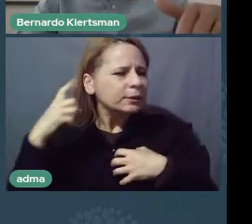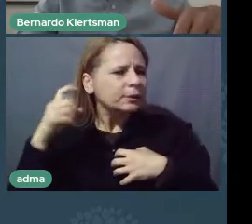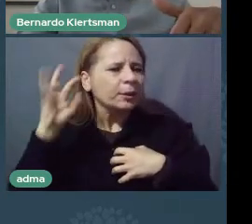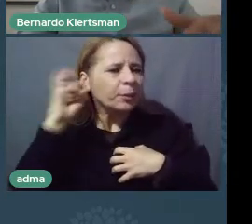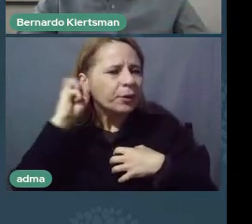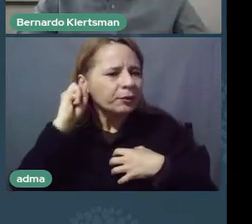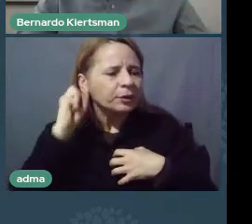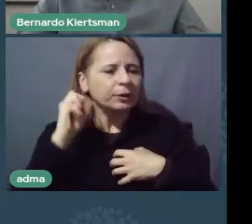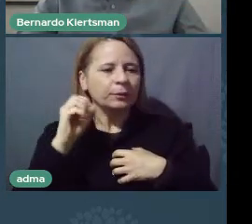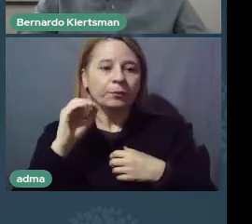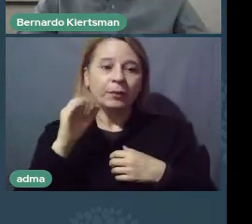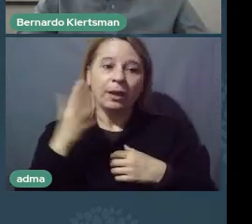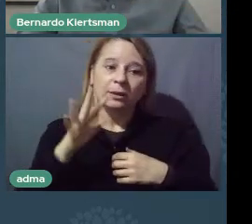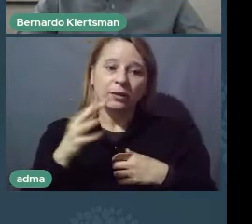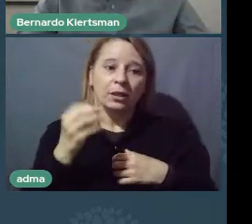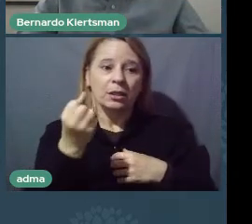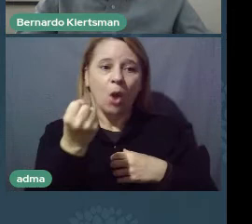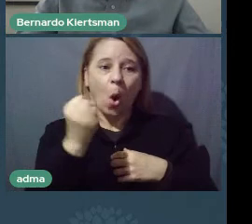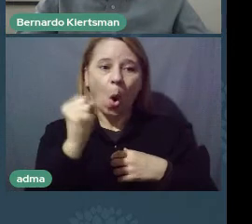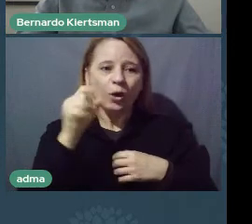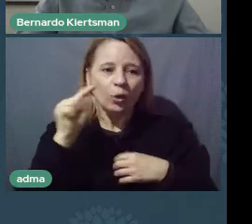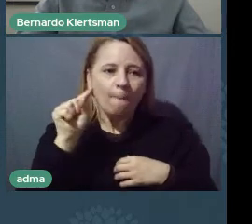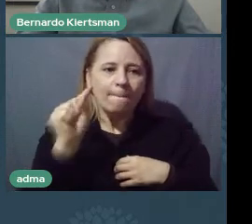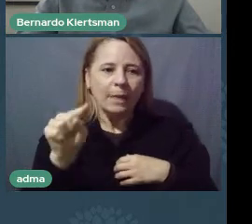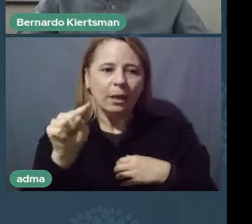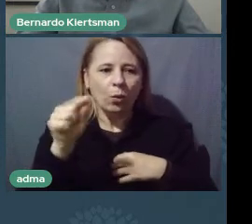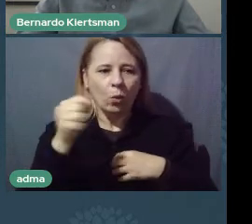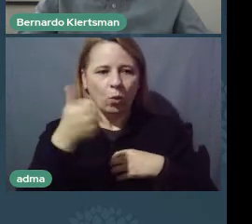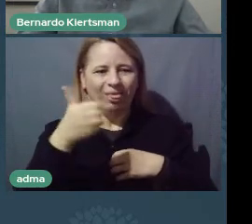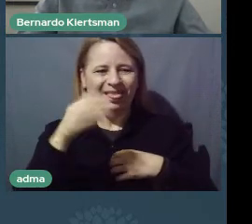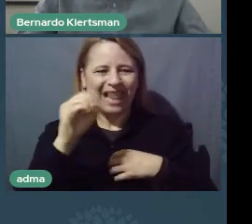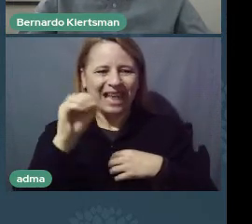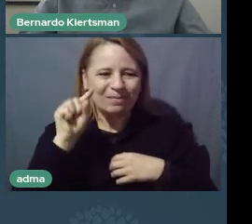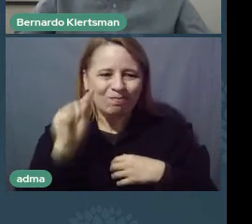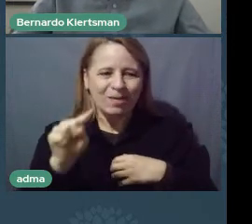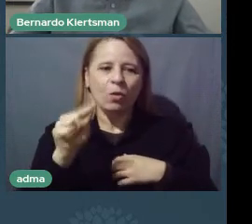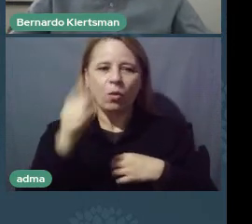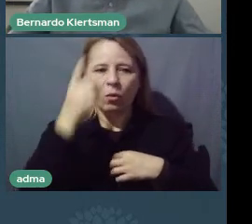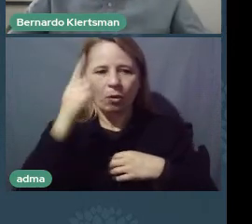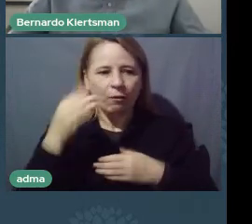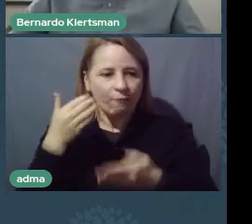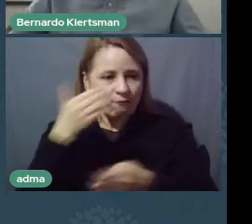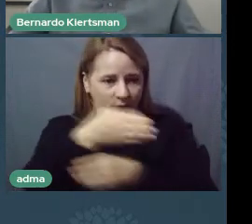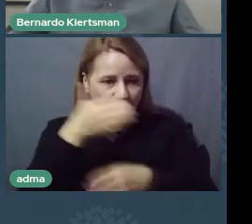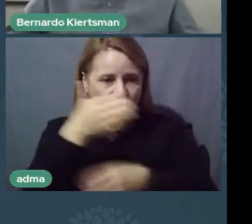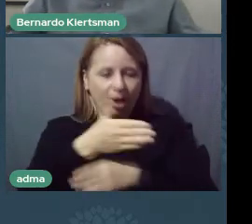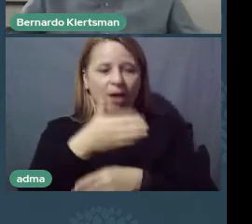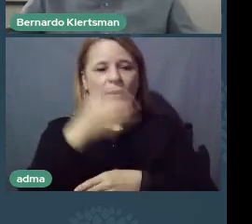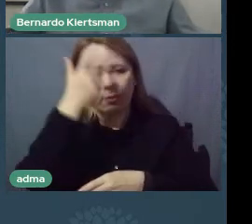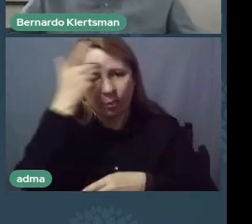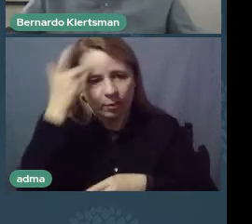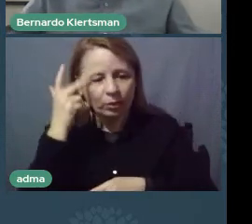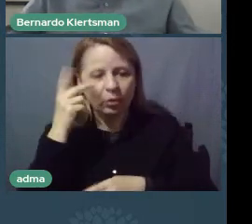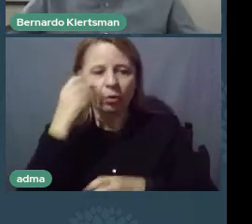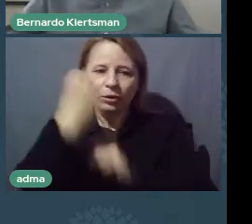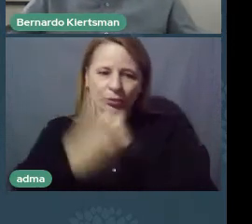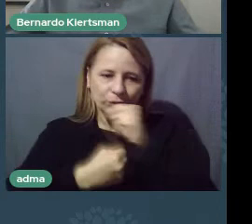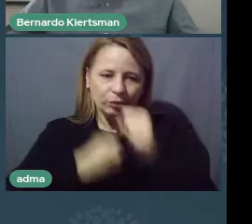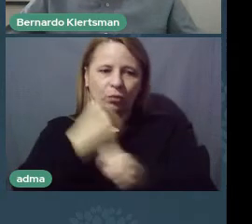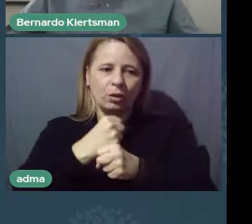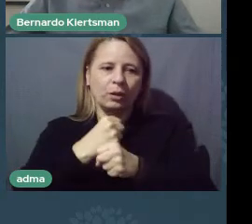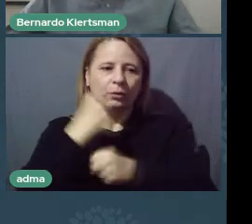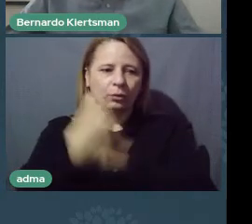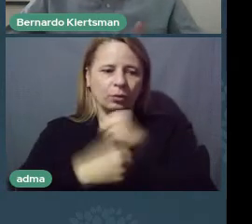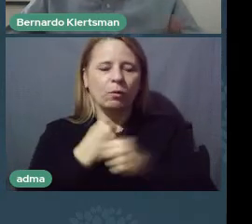ser 8, 10 mil atendimentos por ano. Em um estudo que mostra a prevalência de